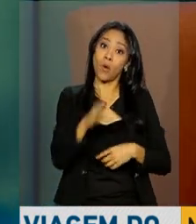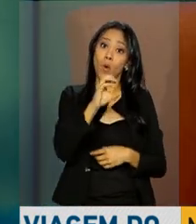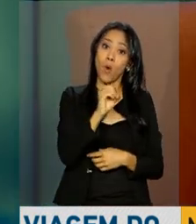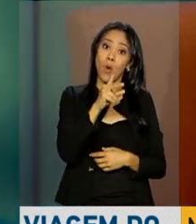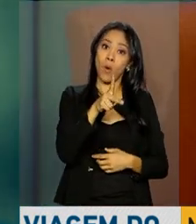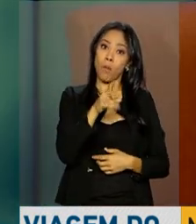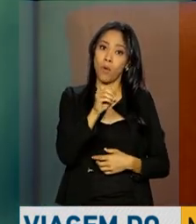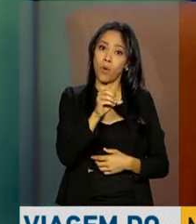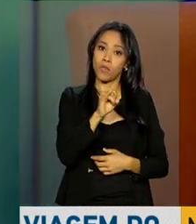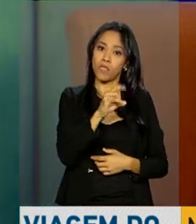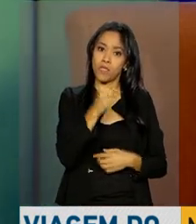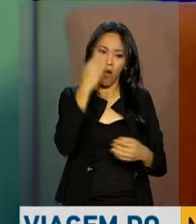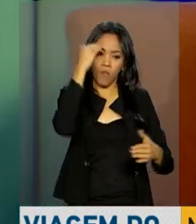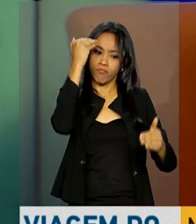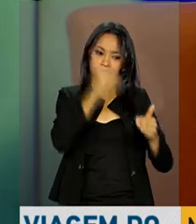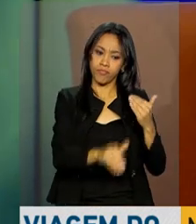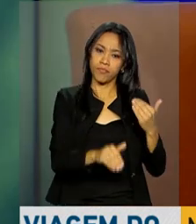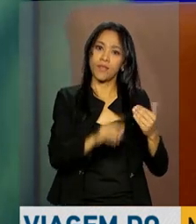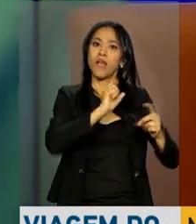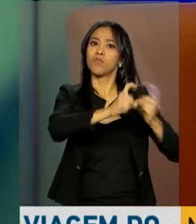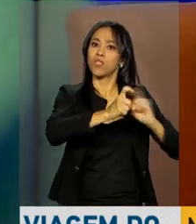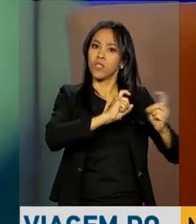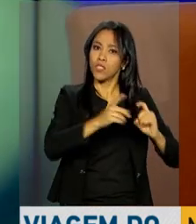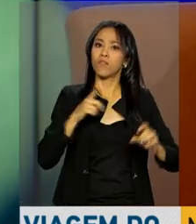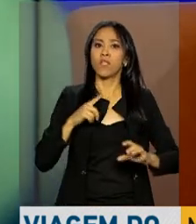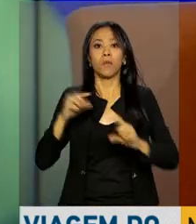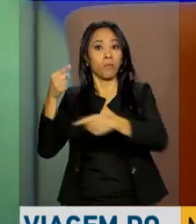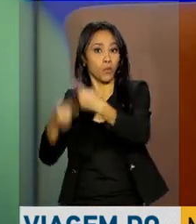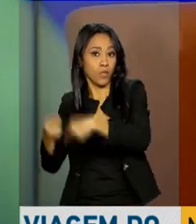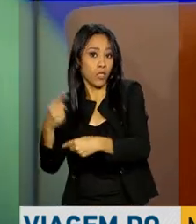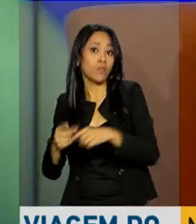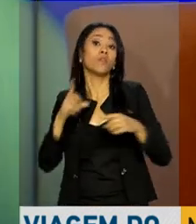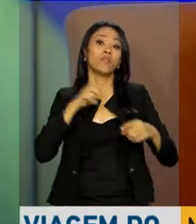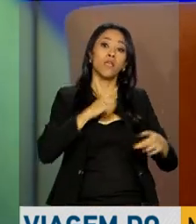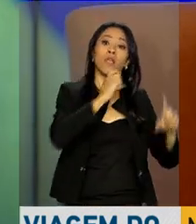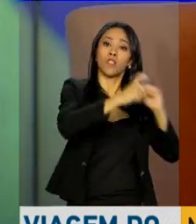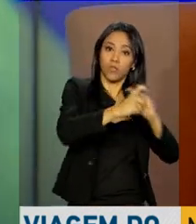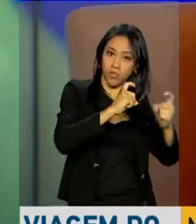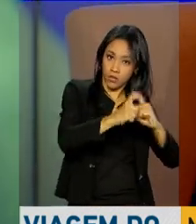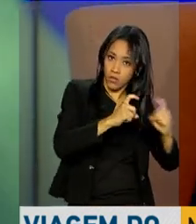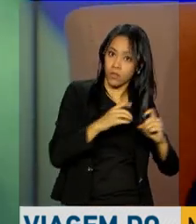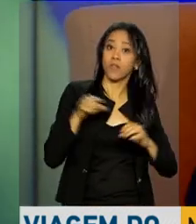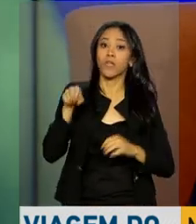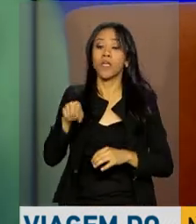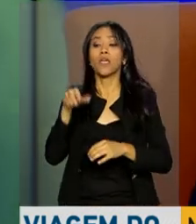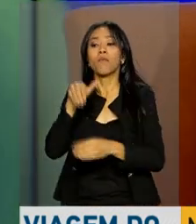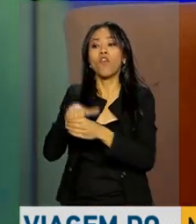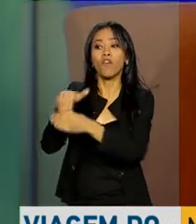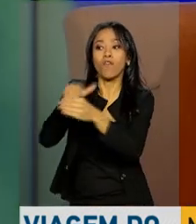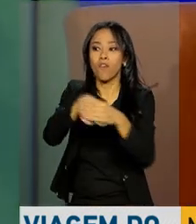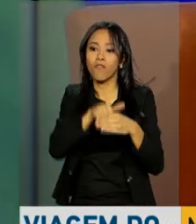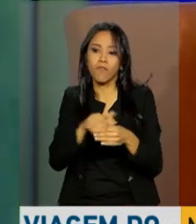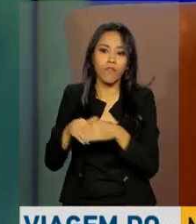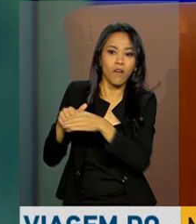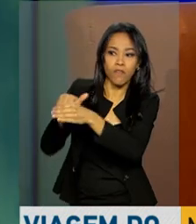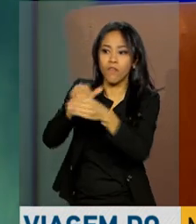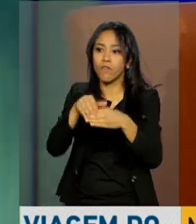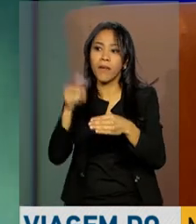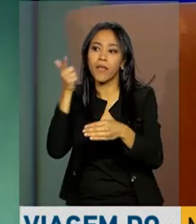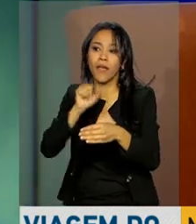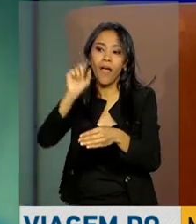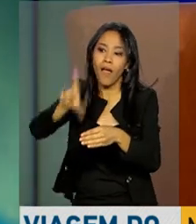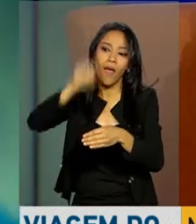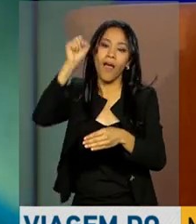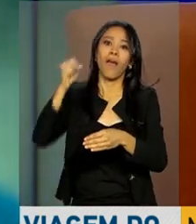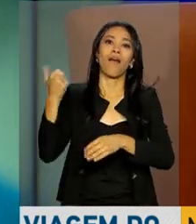administrativo, porque você tem que ter dois momentos políticos: um momento político eleitoral, em que as partes disputam para saber quem chega ao poder,